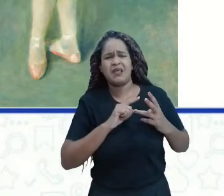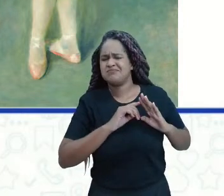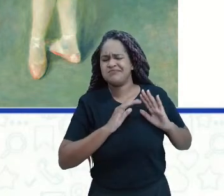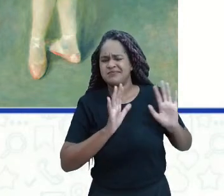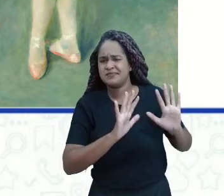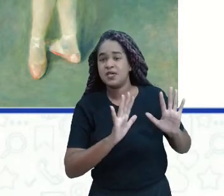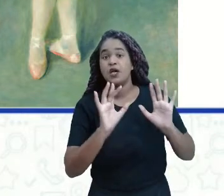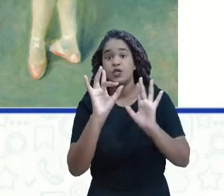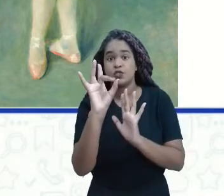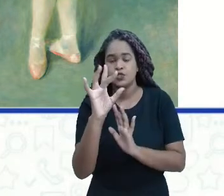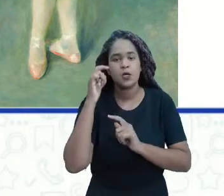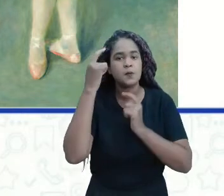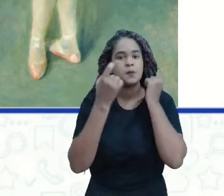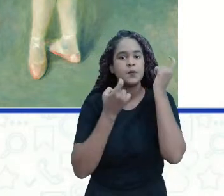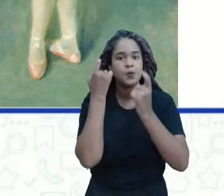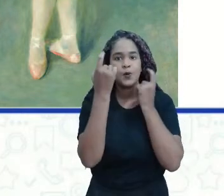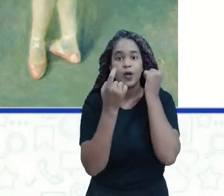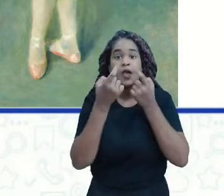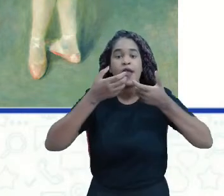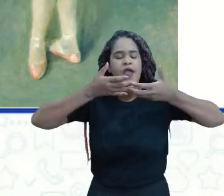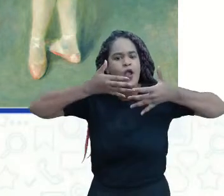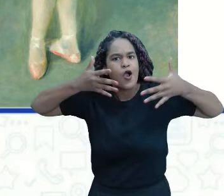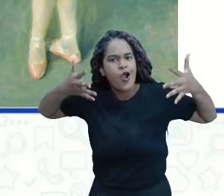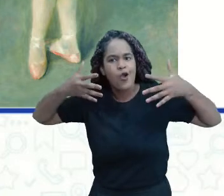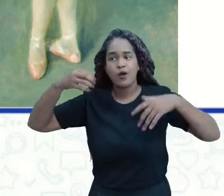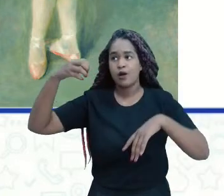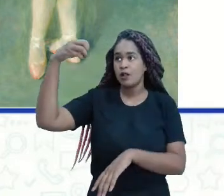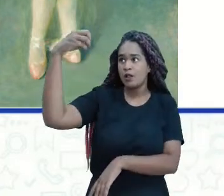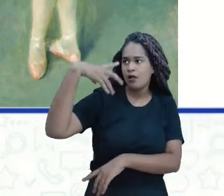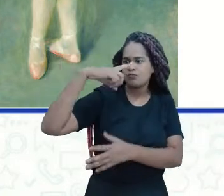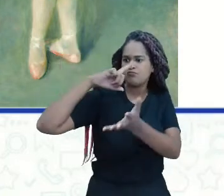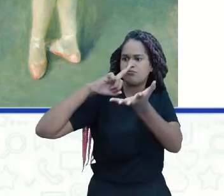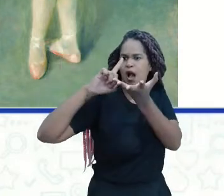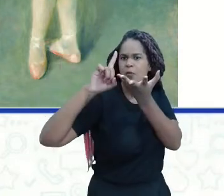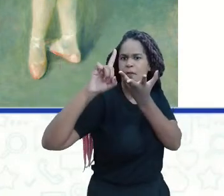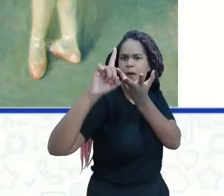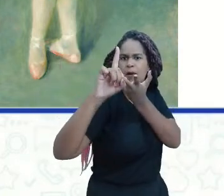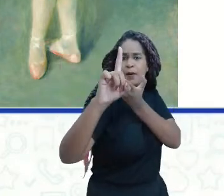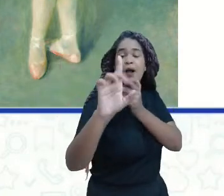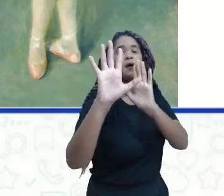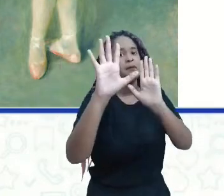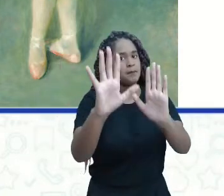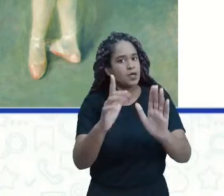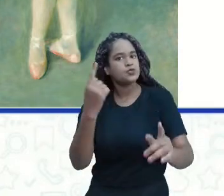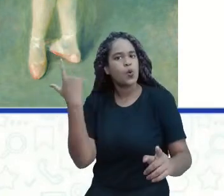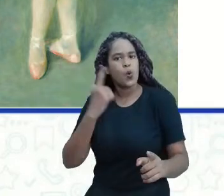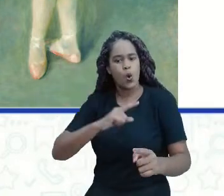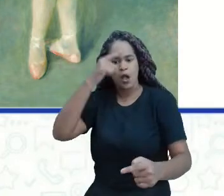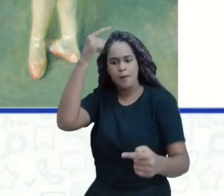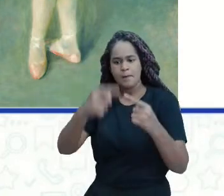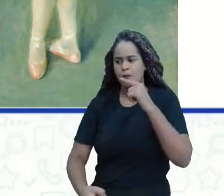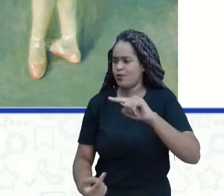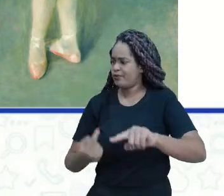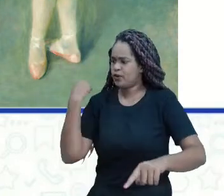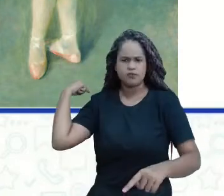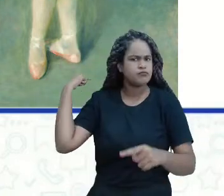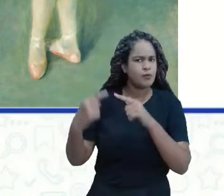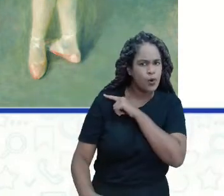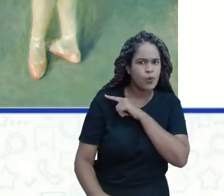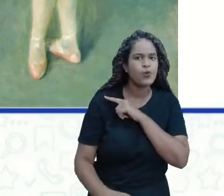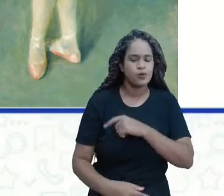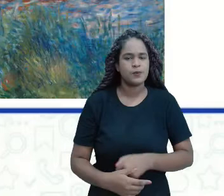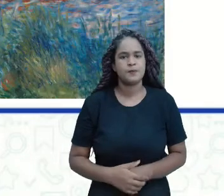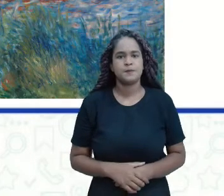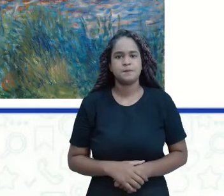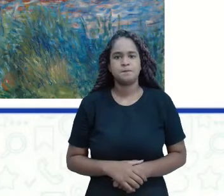com nada. Eles só estavam preocupados com a cor e a luz. Então, mas eles já fizeram uma ruptura formal, né, muito grande, uma grande